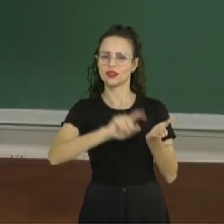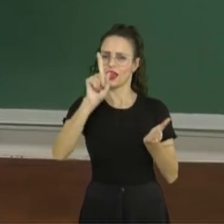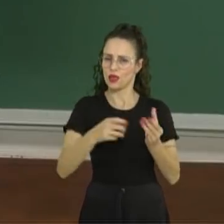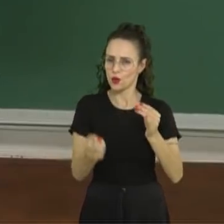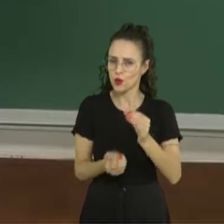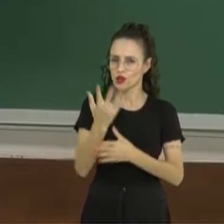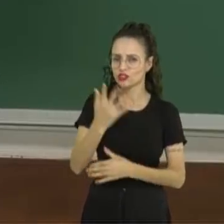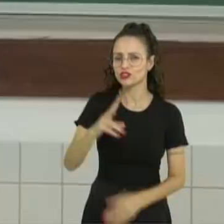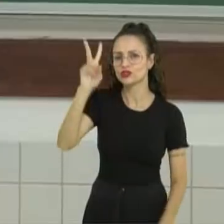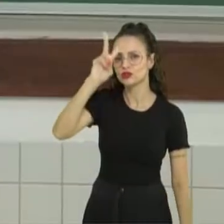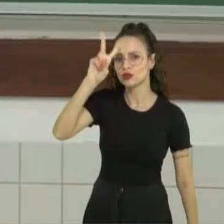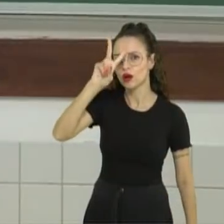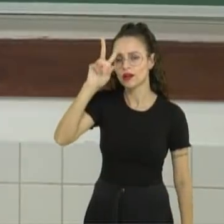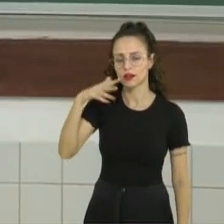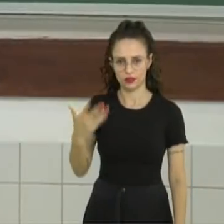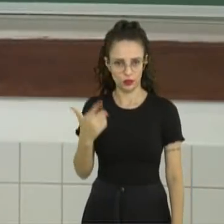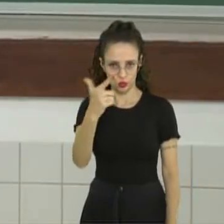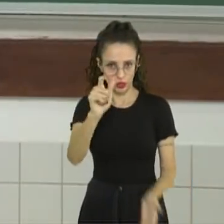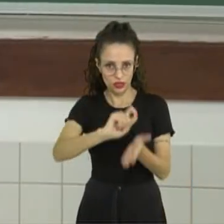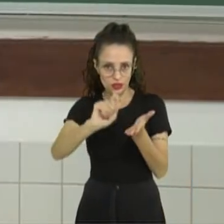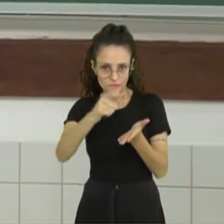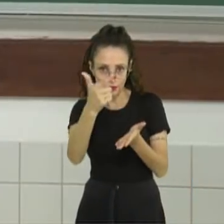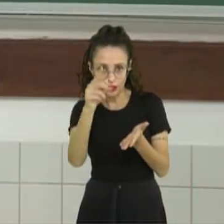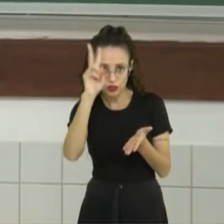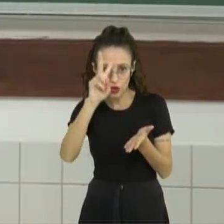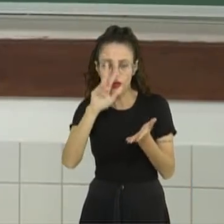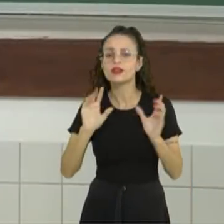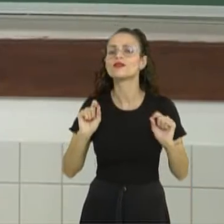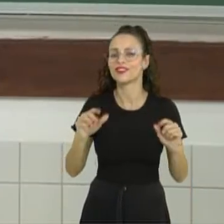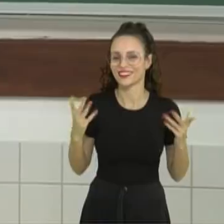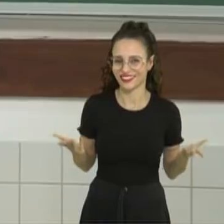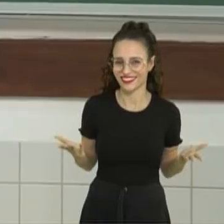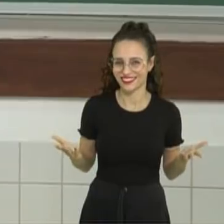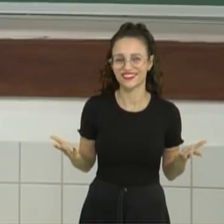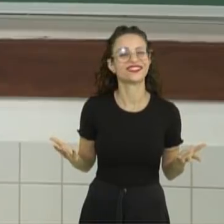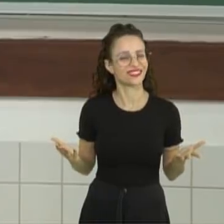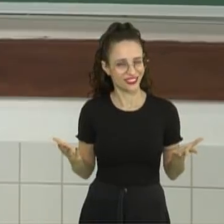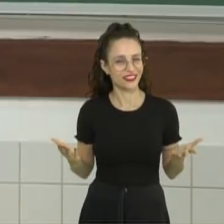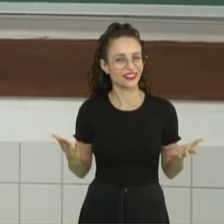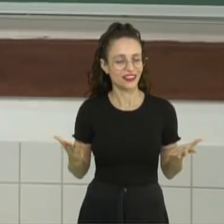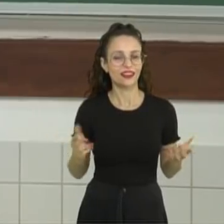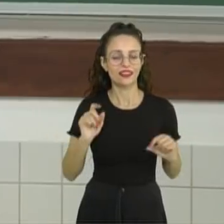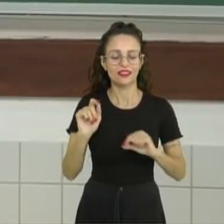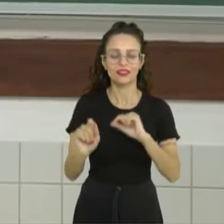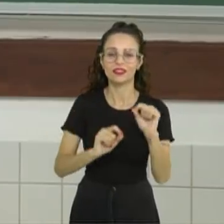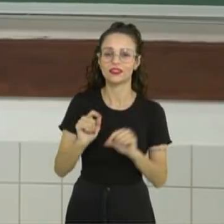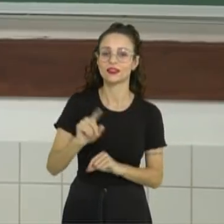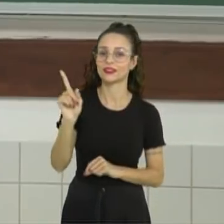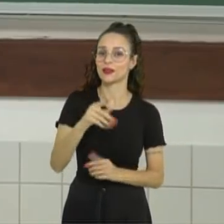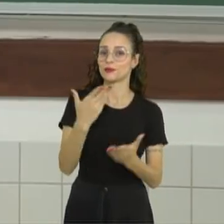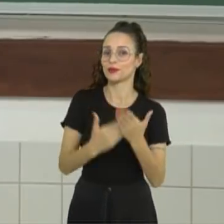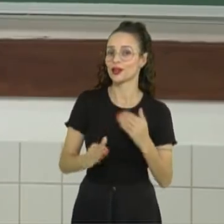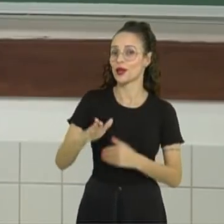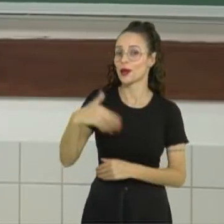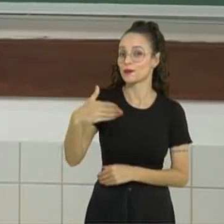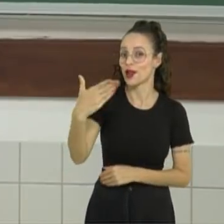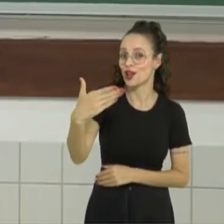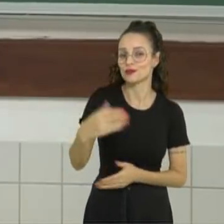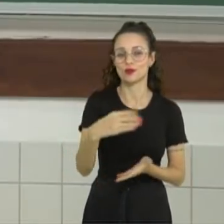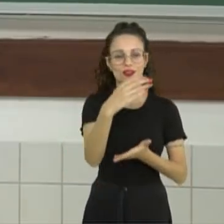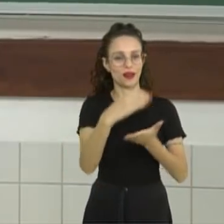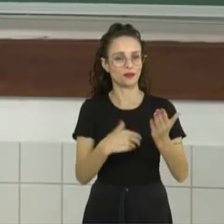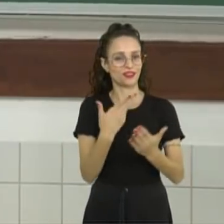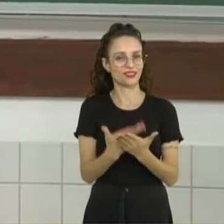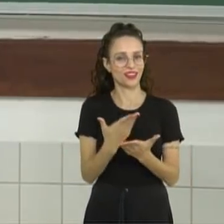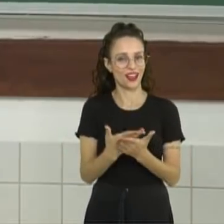história? Quer dizer que, se não tem escrita, não tem história? Que história é essa? Não percam os próximos capítulos